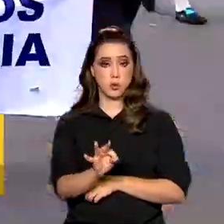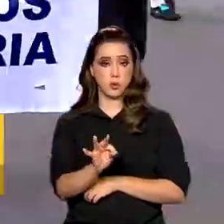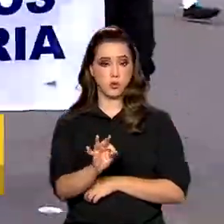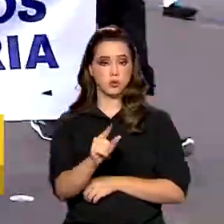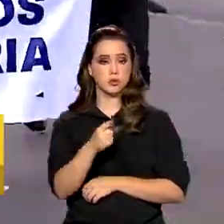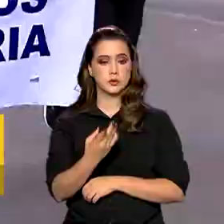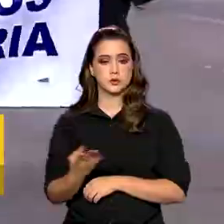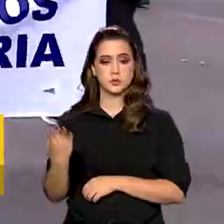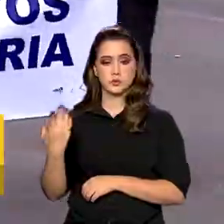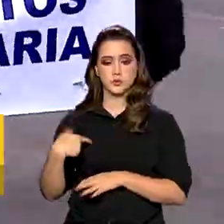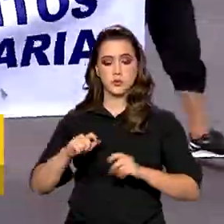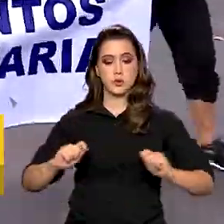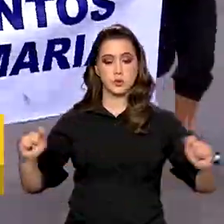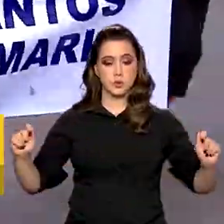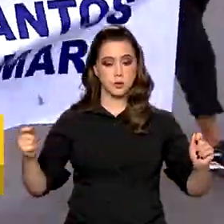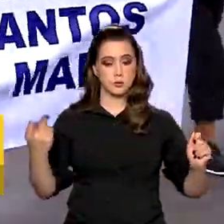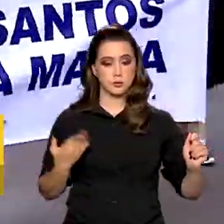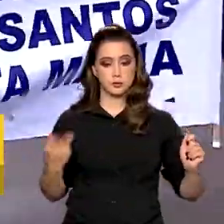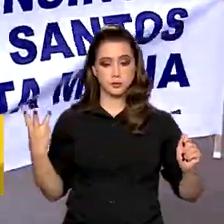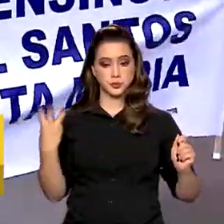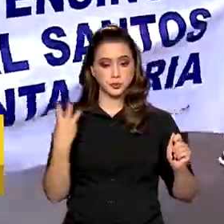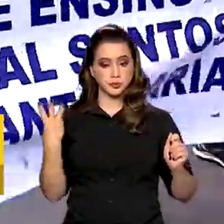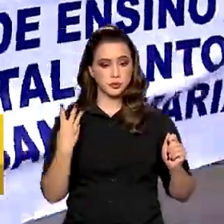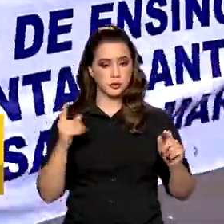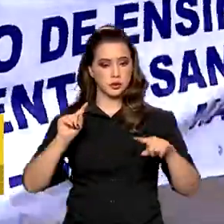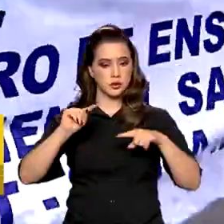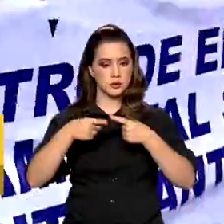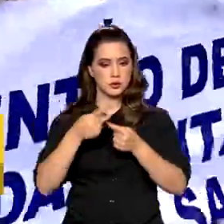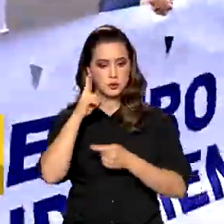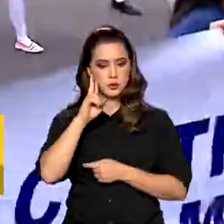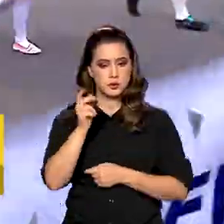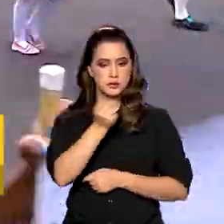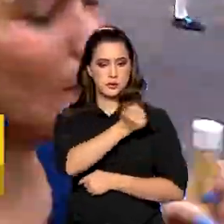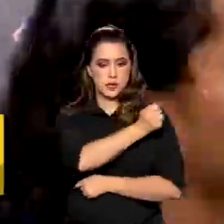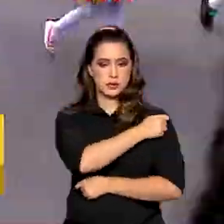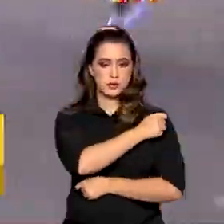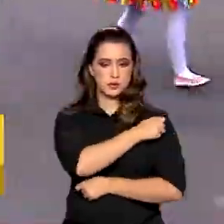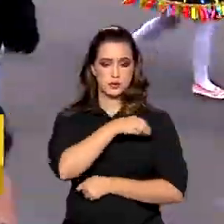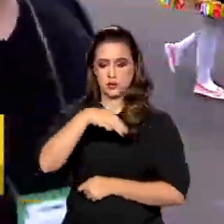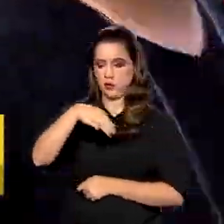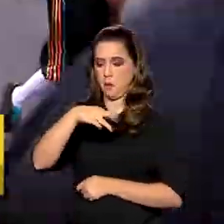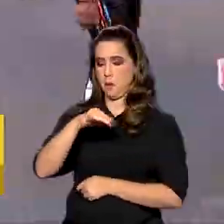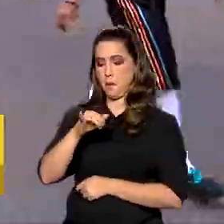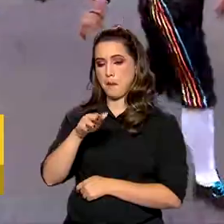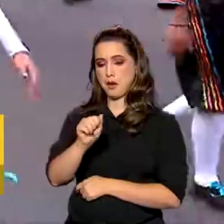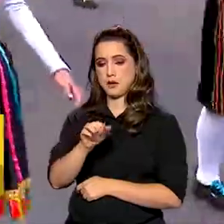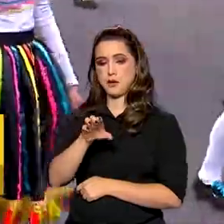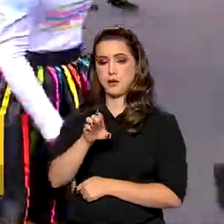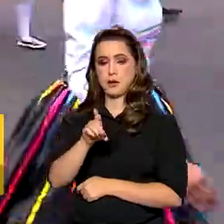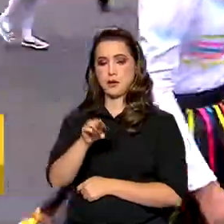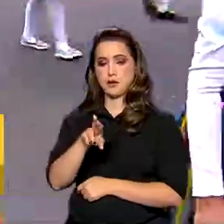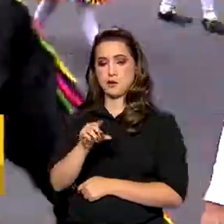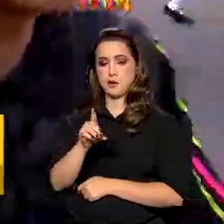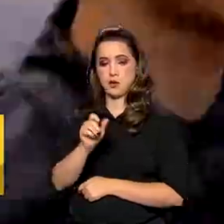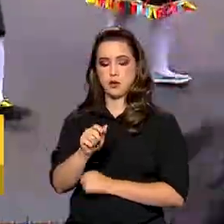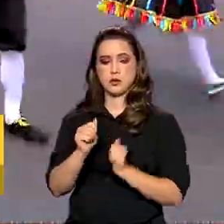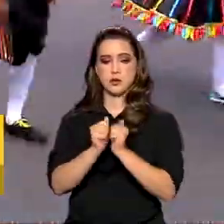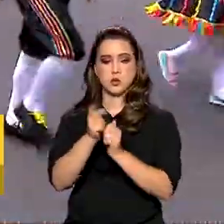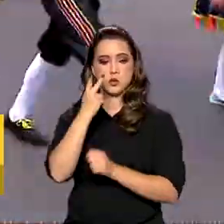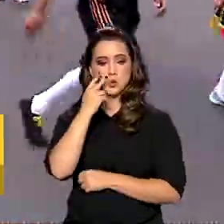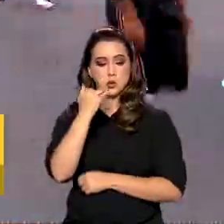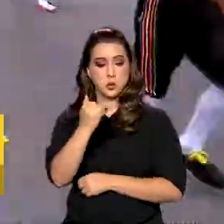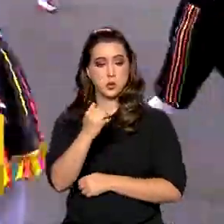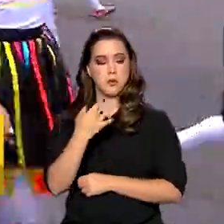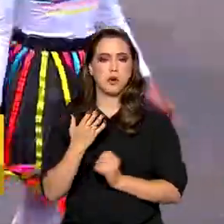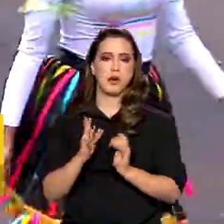André Vitor e Mariana Lopes. Em seguida, a estudante Maria Eduarda Valentina, acompanhada de seu pai,